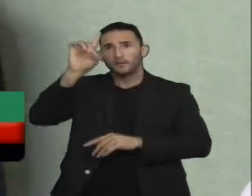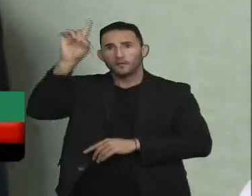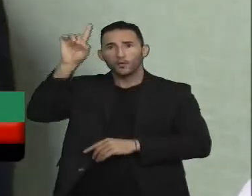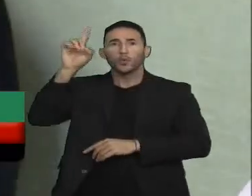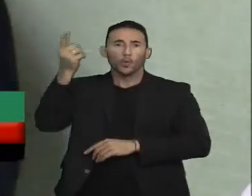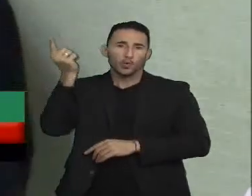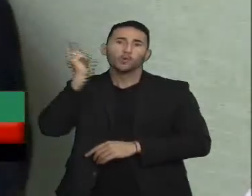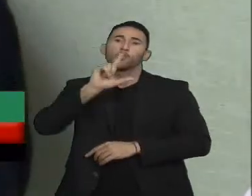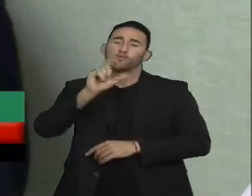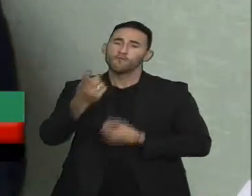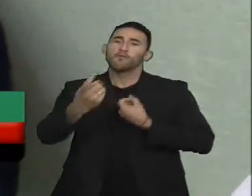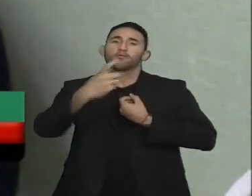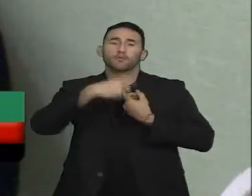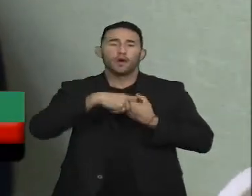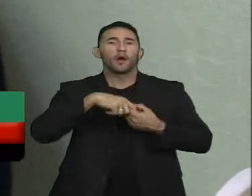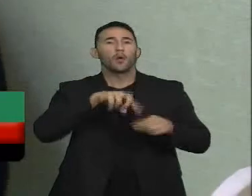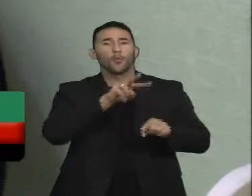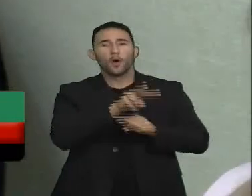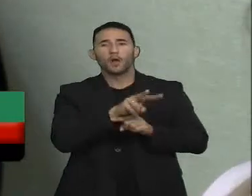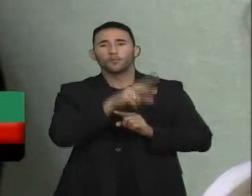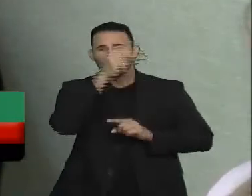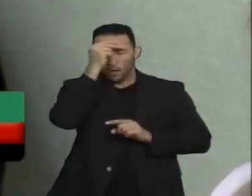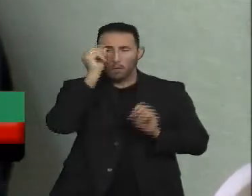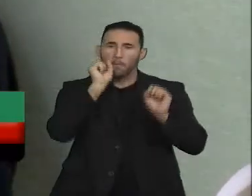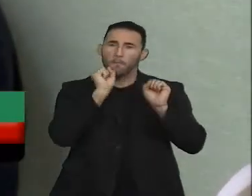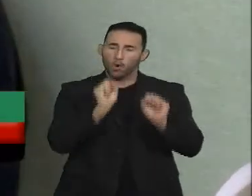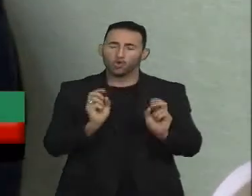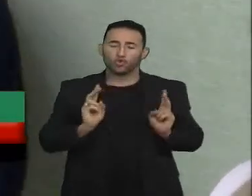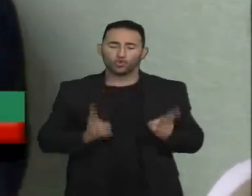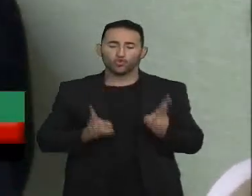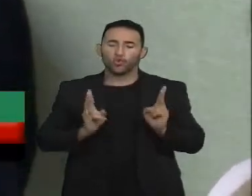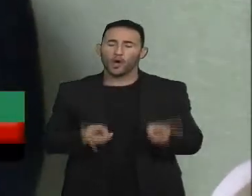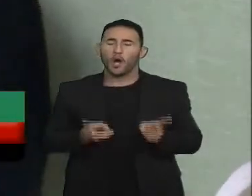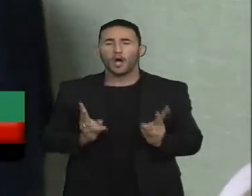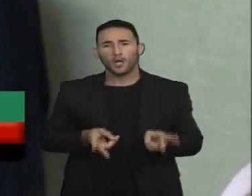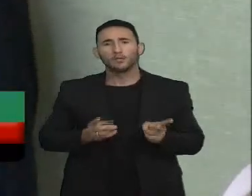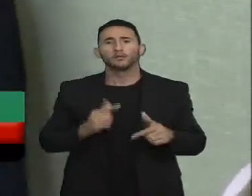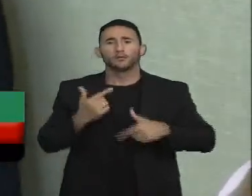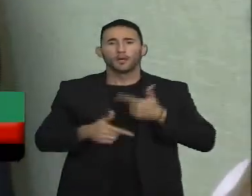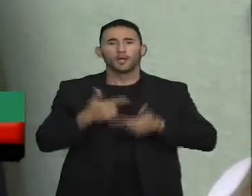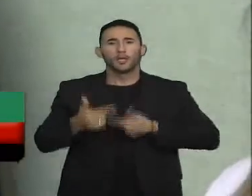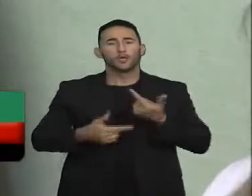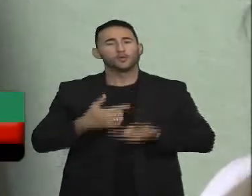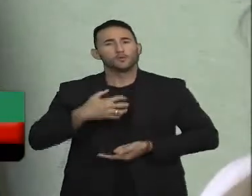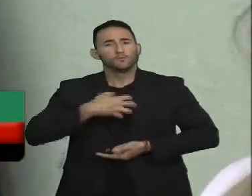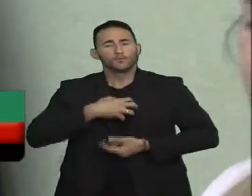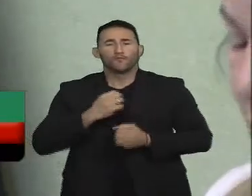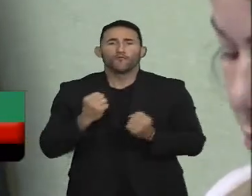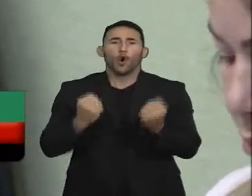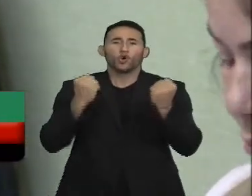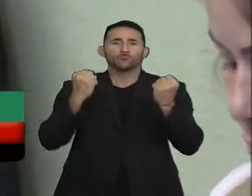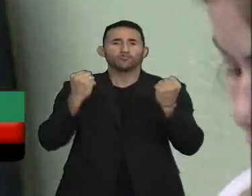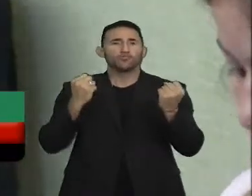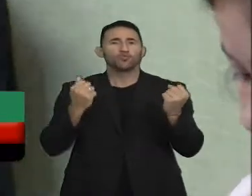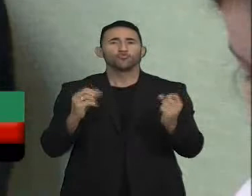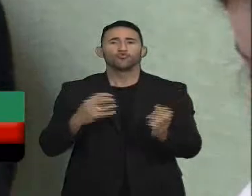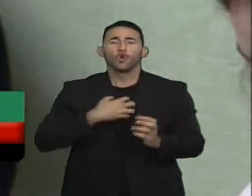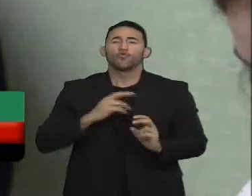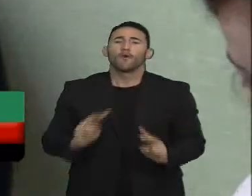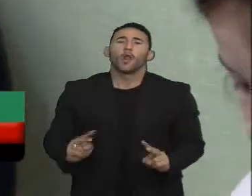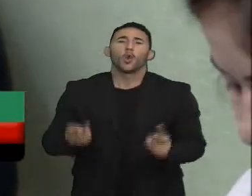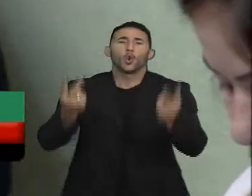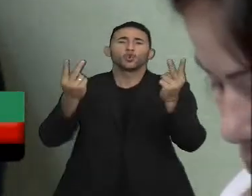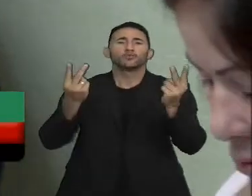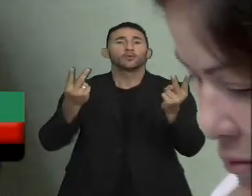altura e a guarda municipal, sim, pode continuar atuando firme e forte da forma valorosa e briosa